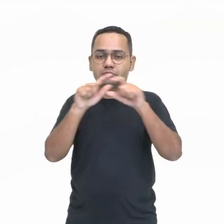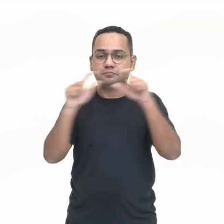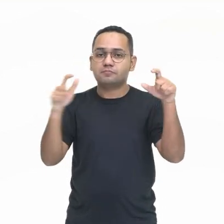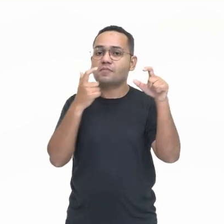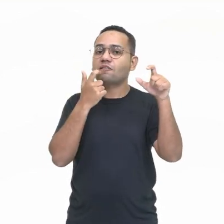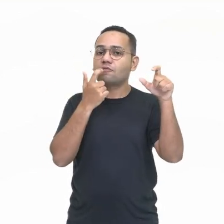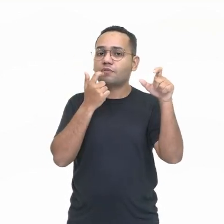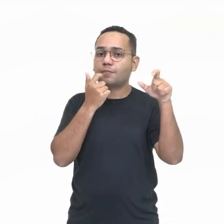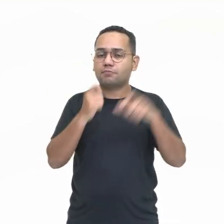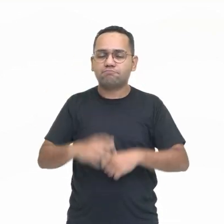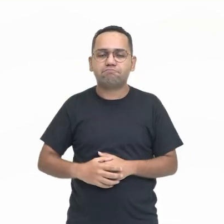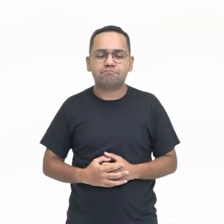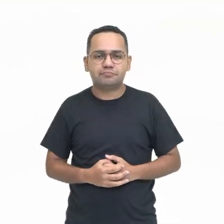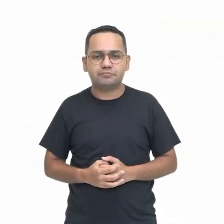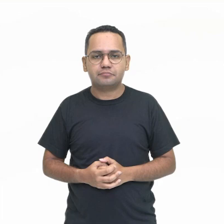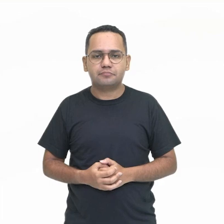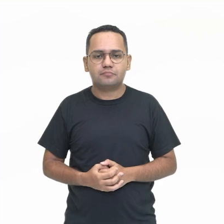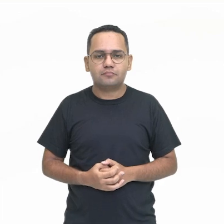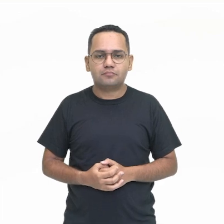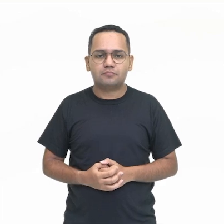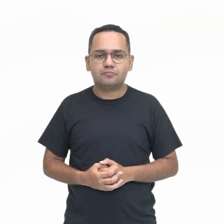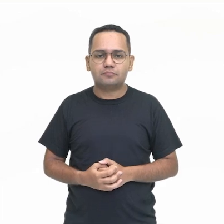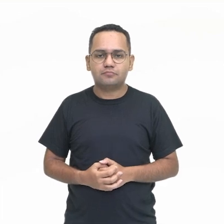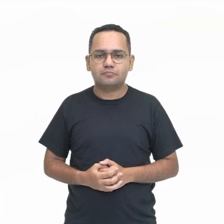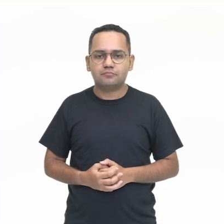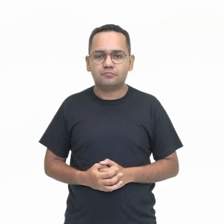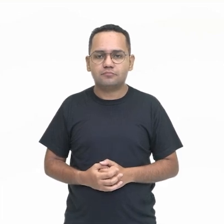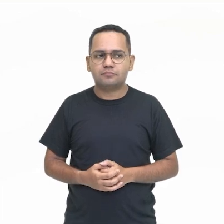quadrado mais